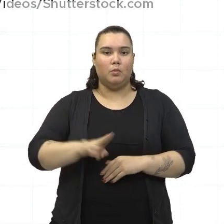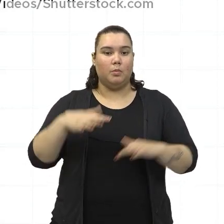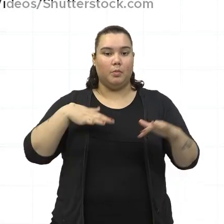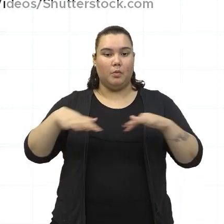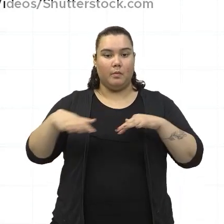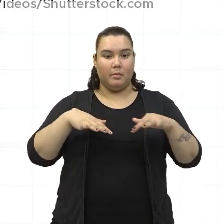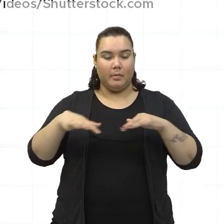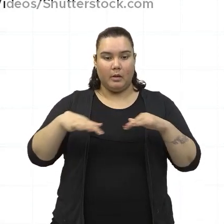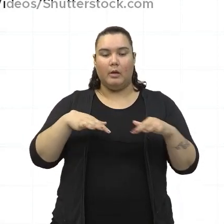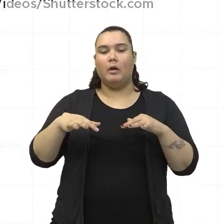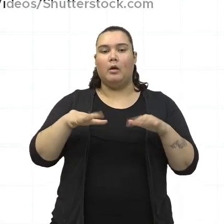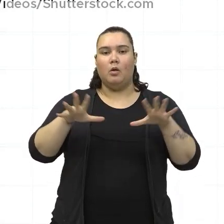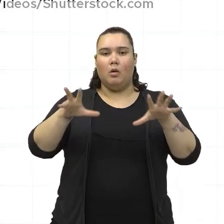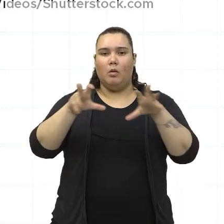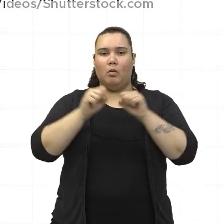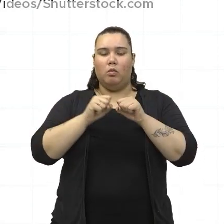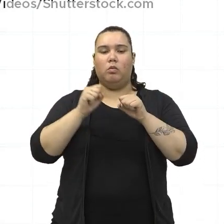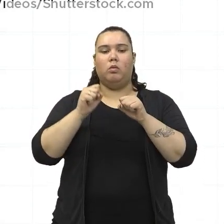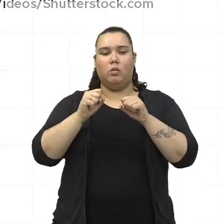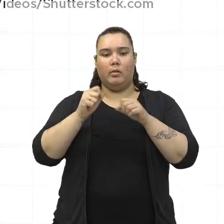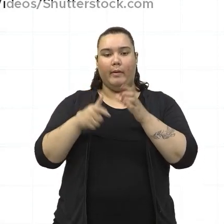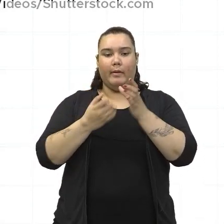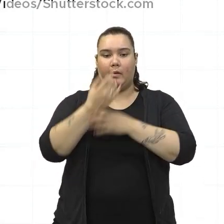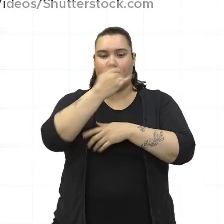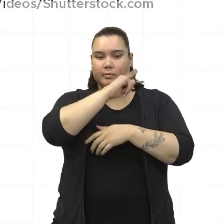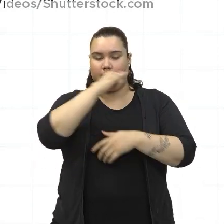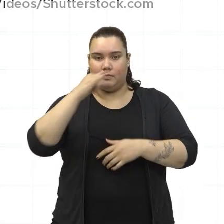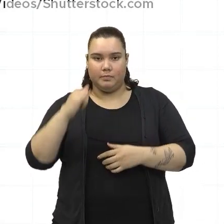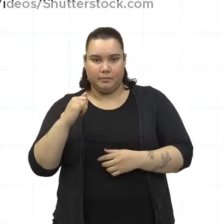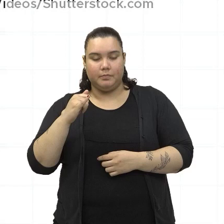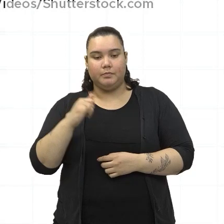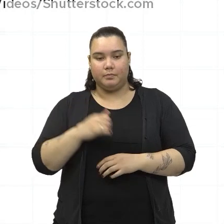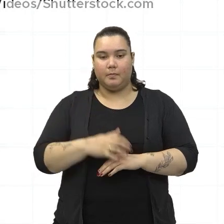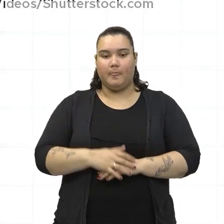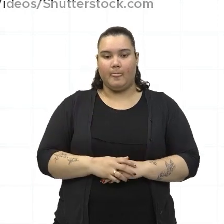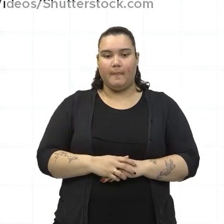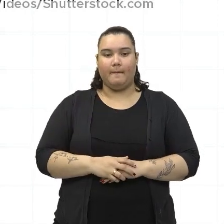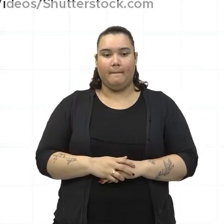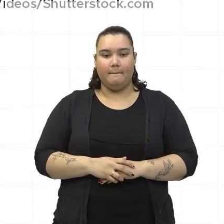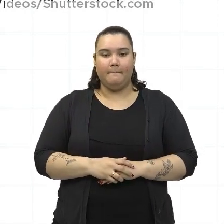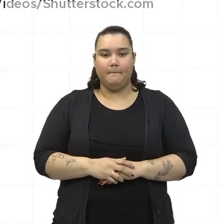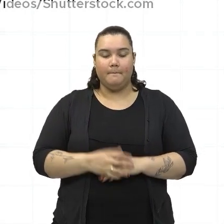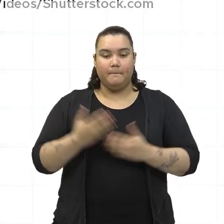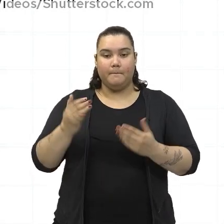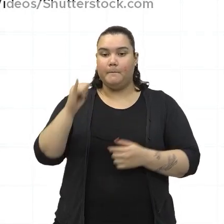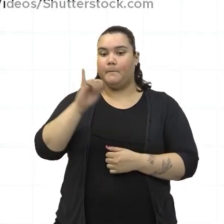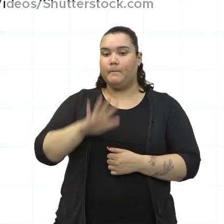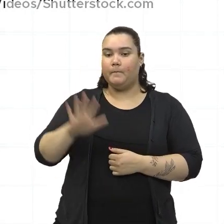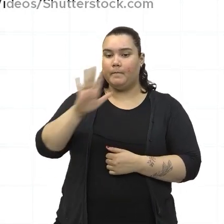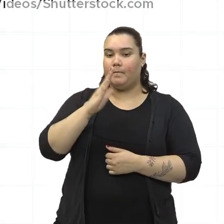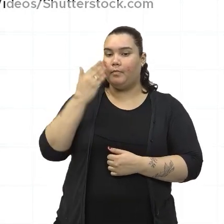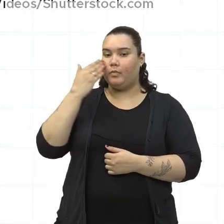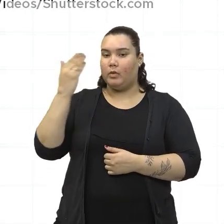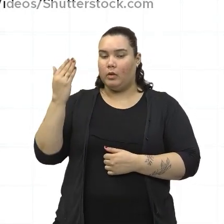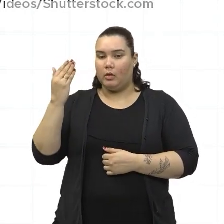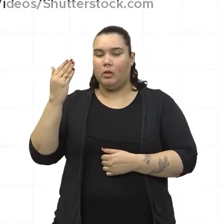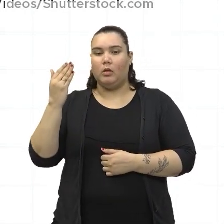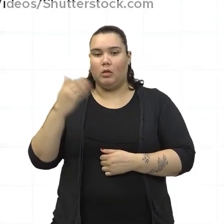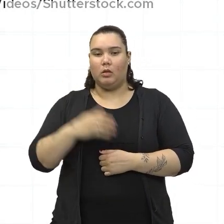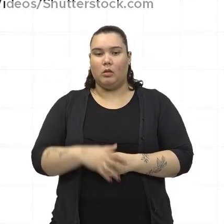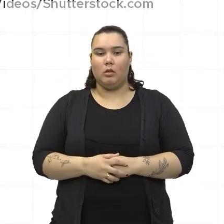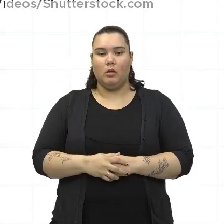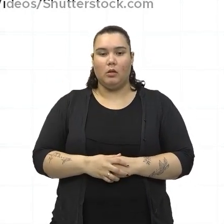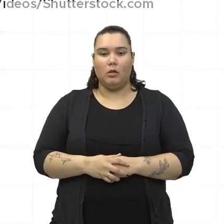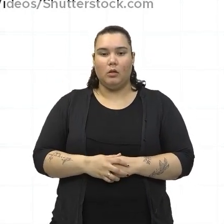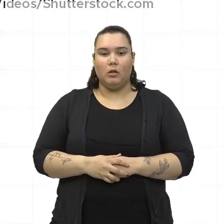para gerar eletricidade. No caso, esse movimento vai gerar eletricidade. E aí nessa imagem, você consegue